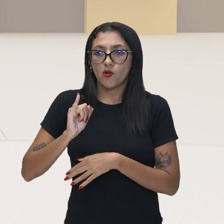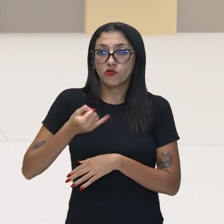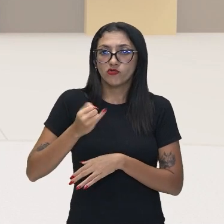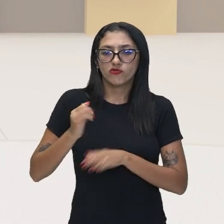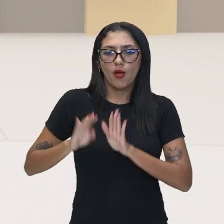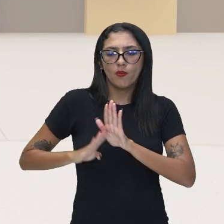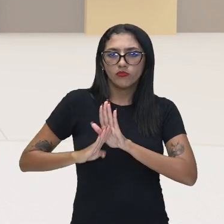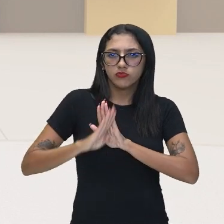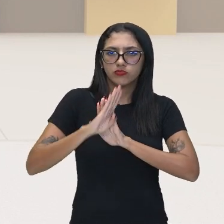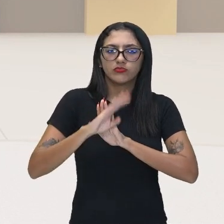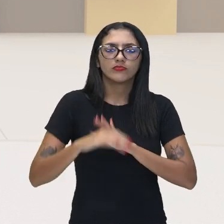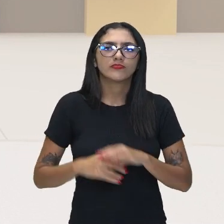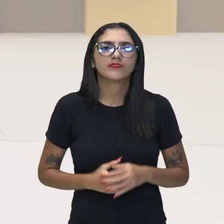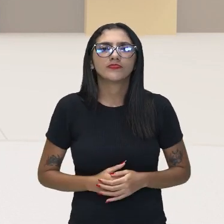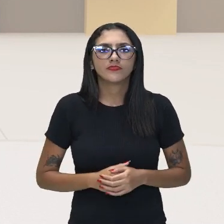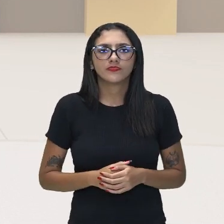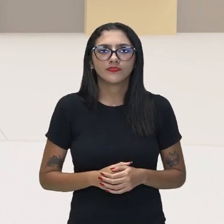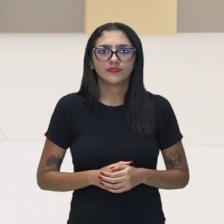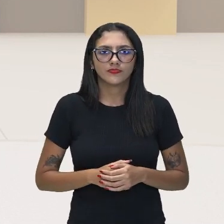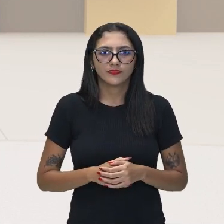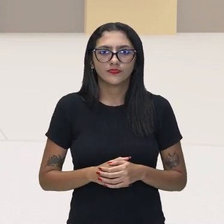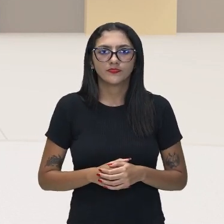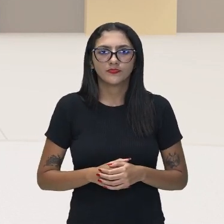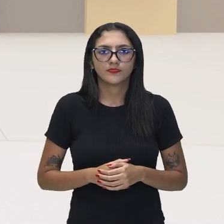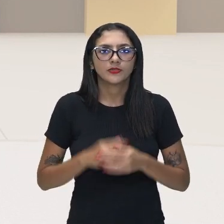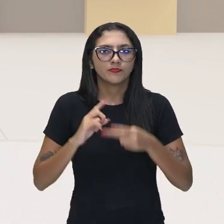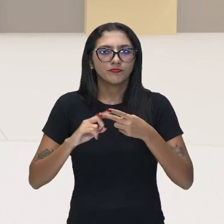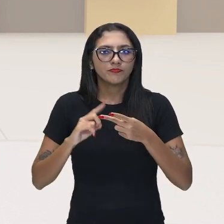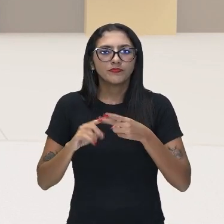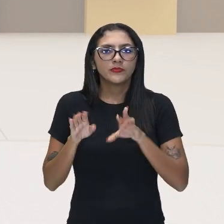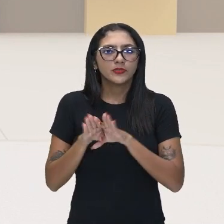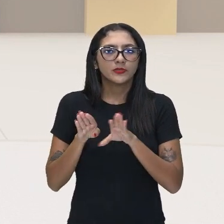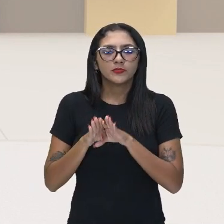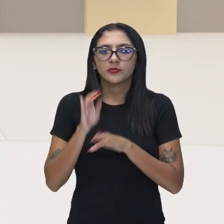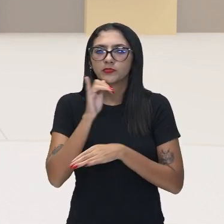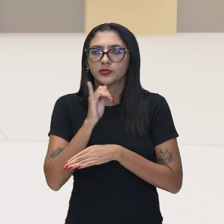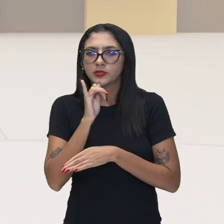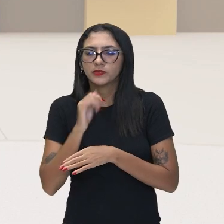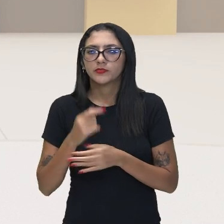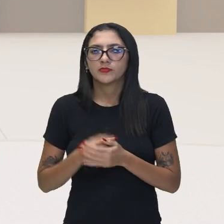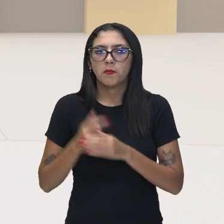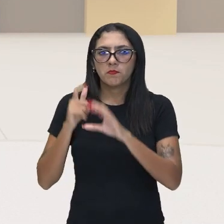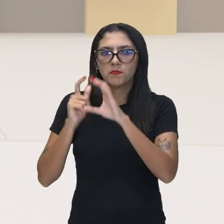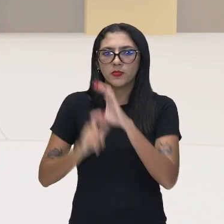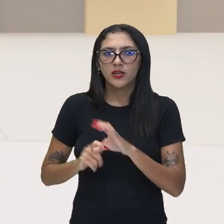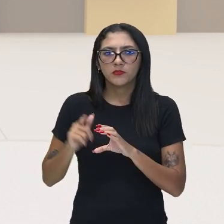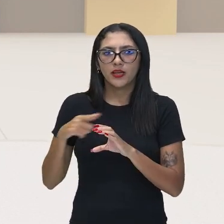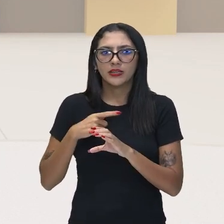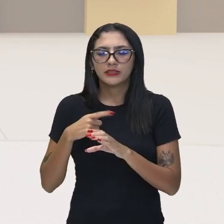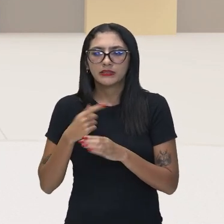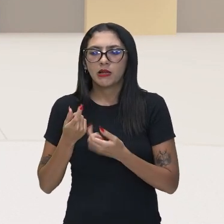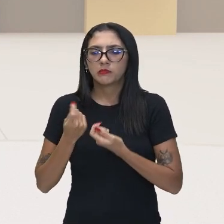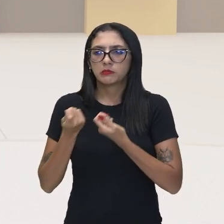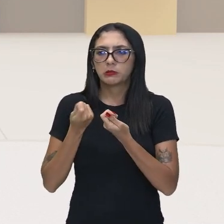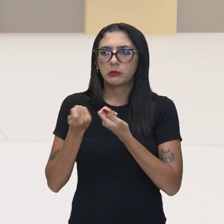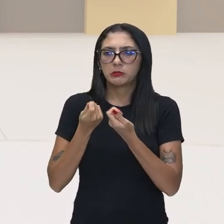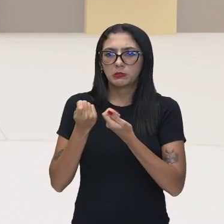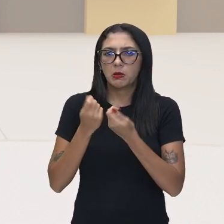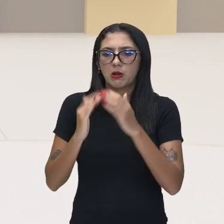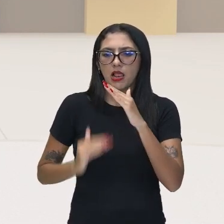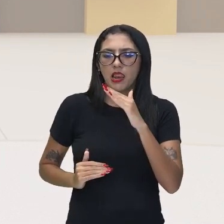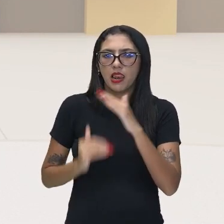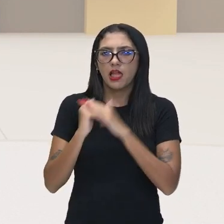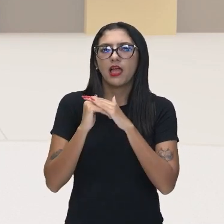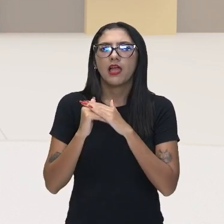outra desvantagem que nós temos aí são os empréstimos mais limitados. Você não consegue sacar aí grandes valores. Não dá para você